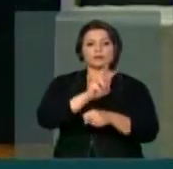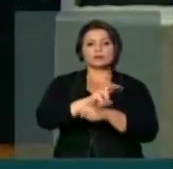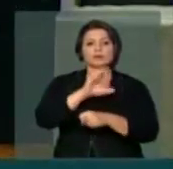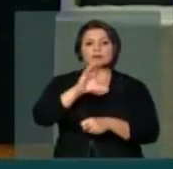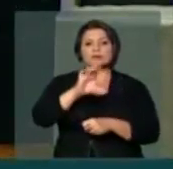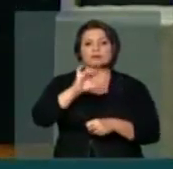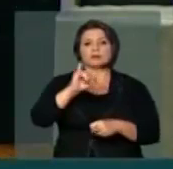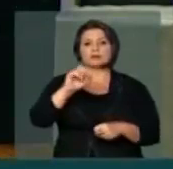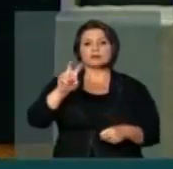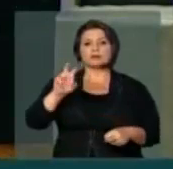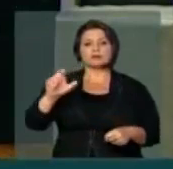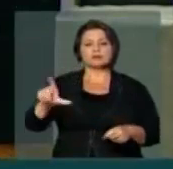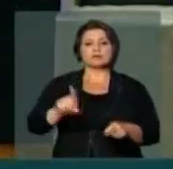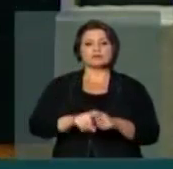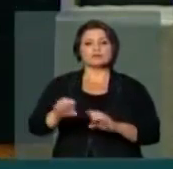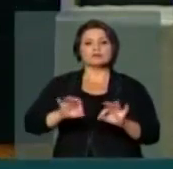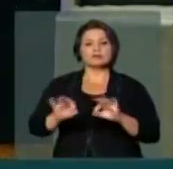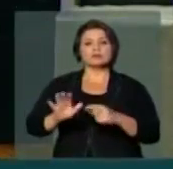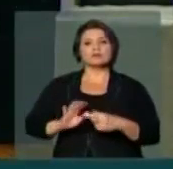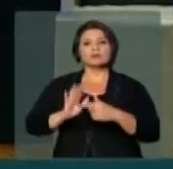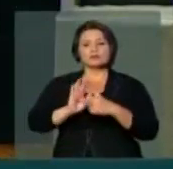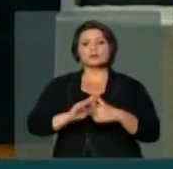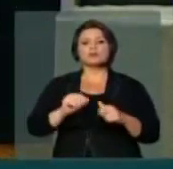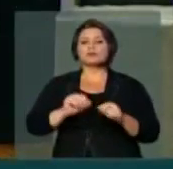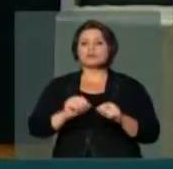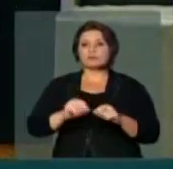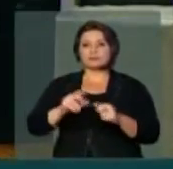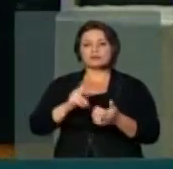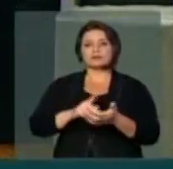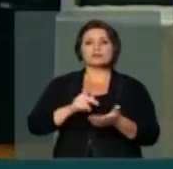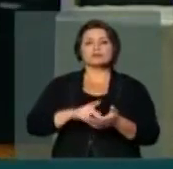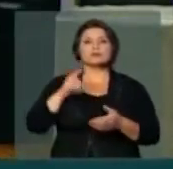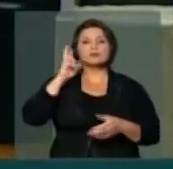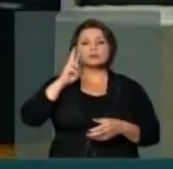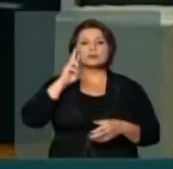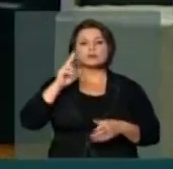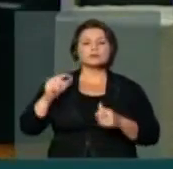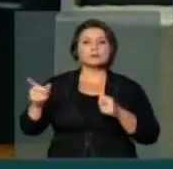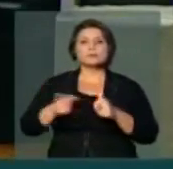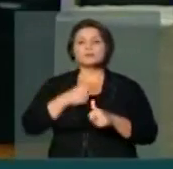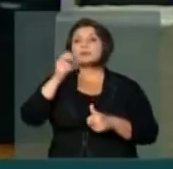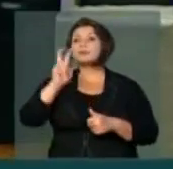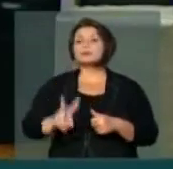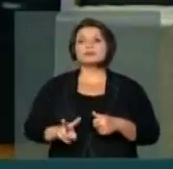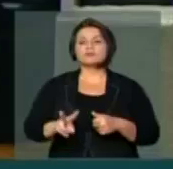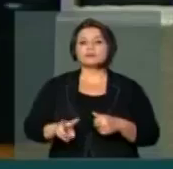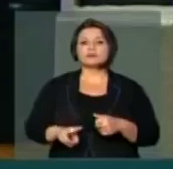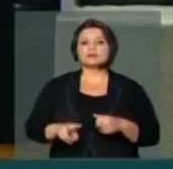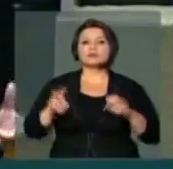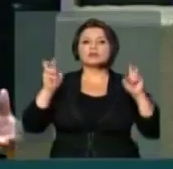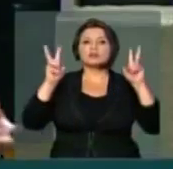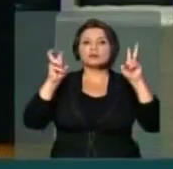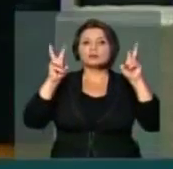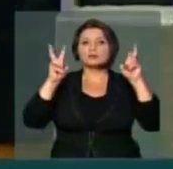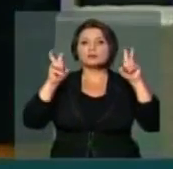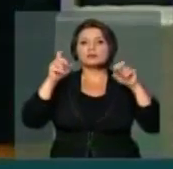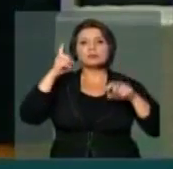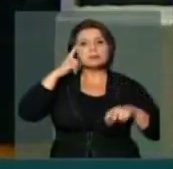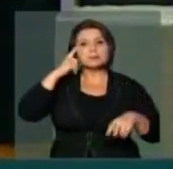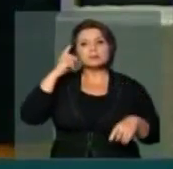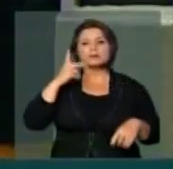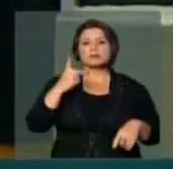Civil, necessariamente é ter trazido para a história brasileira, pela primeira vez, o tema prevenção